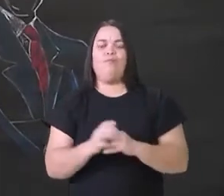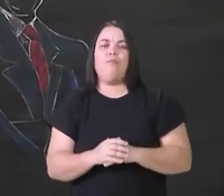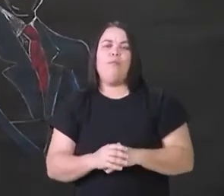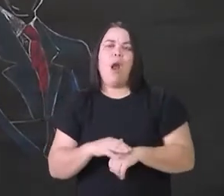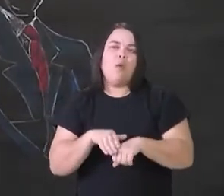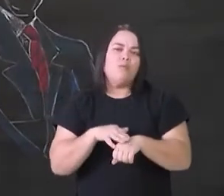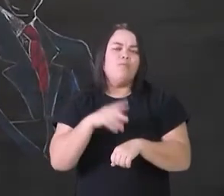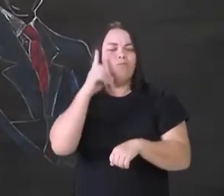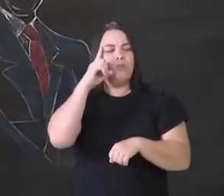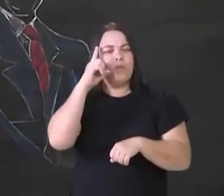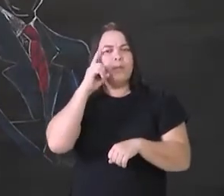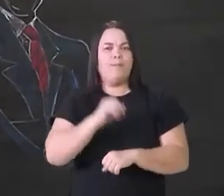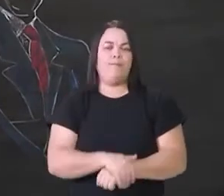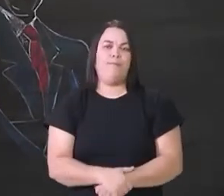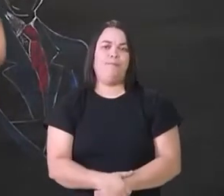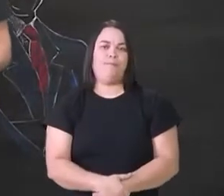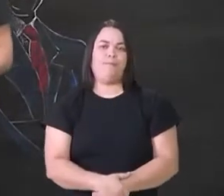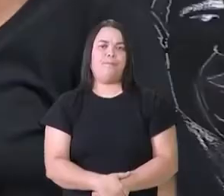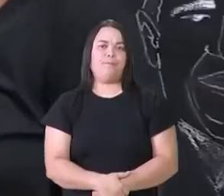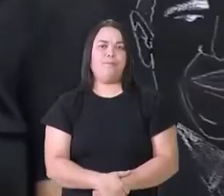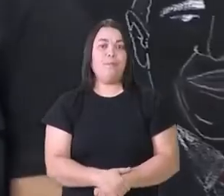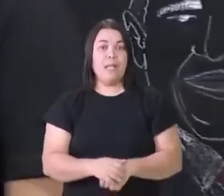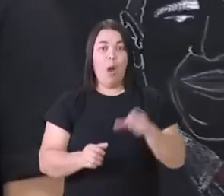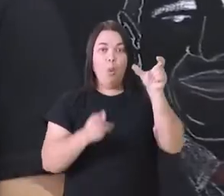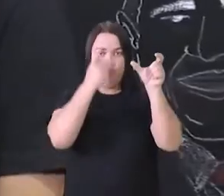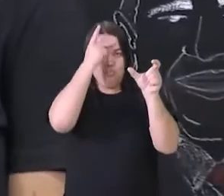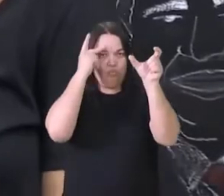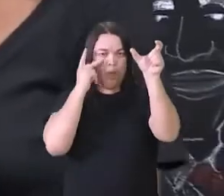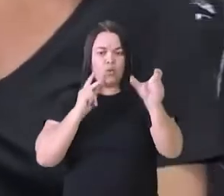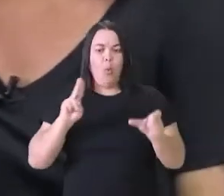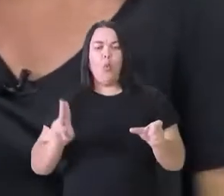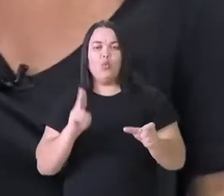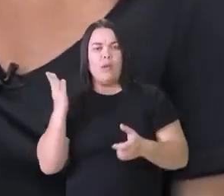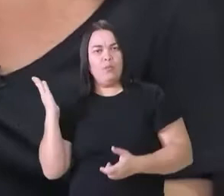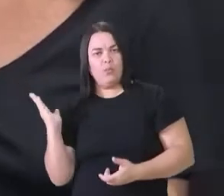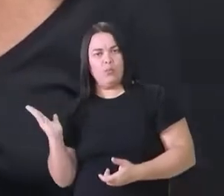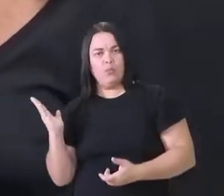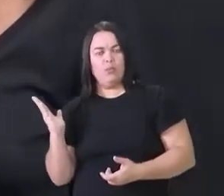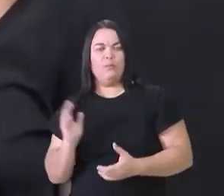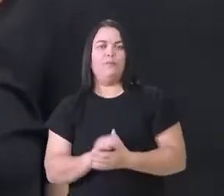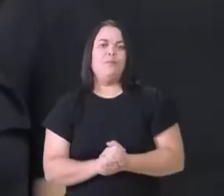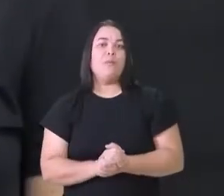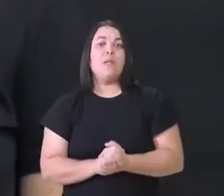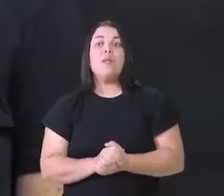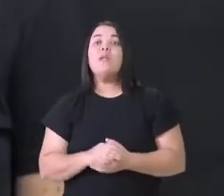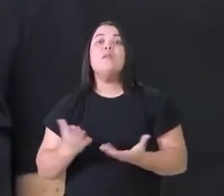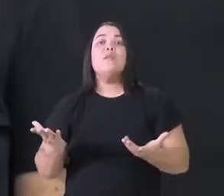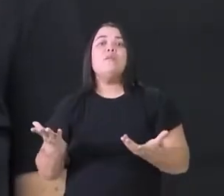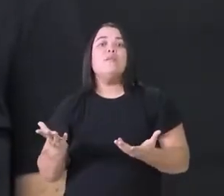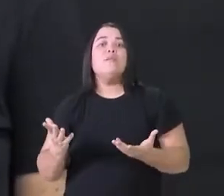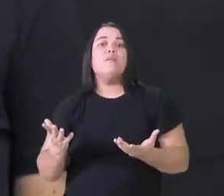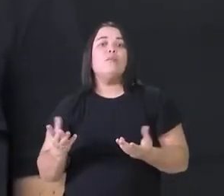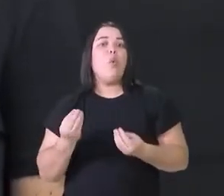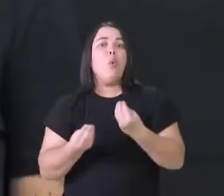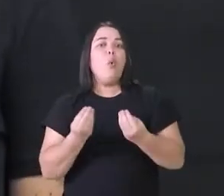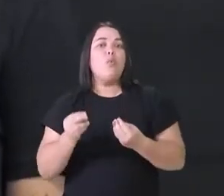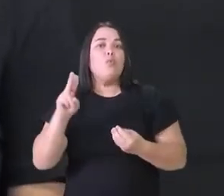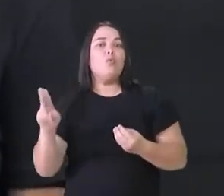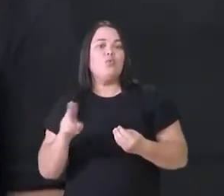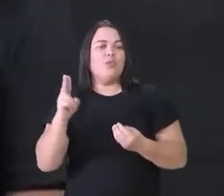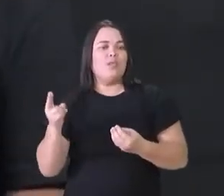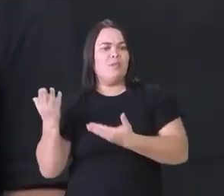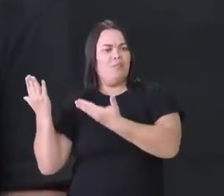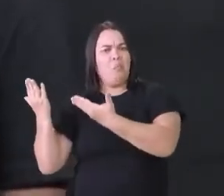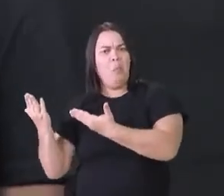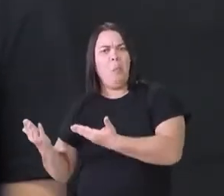dia. Já vimos então que com pessoas usamos o who. E nos demais casos? Pô, teacher,